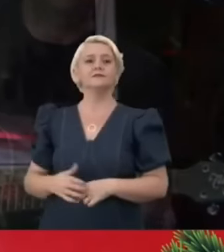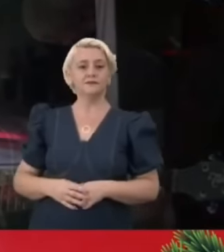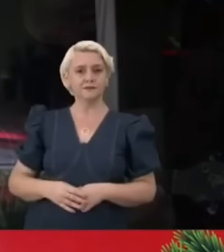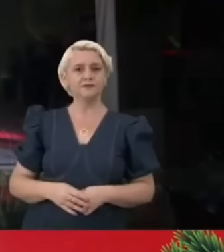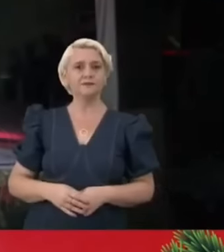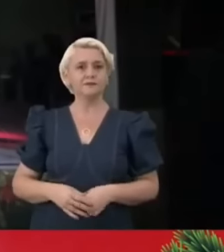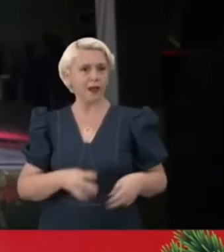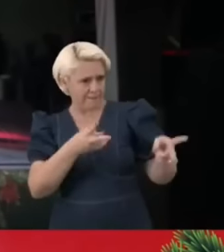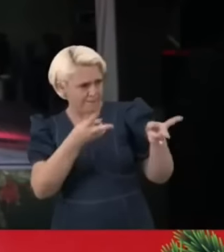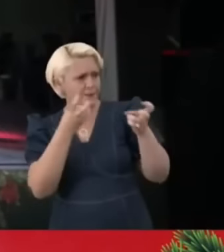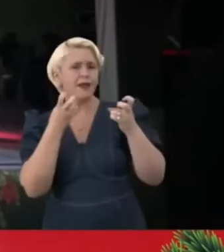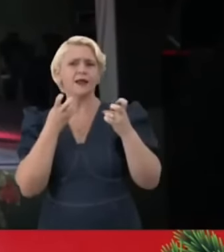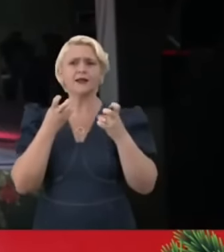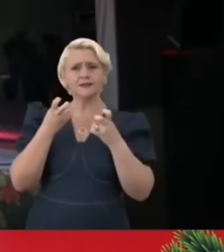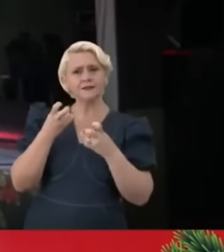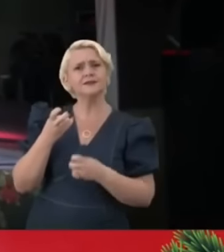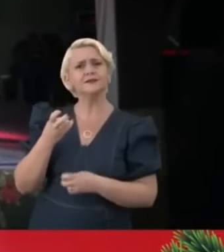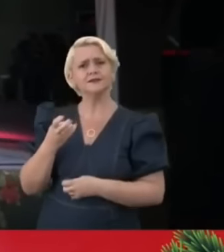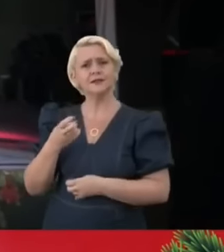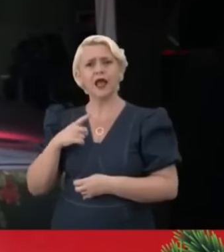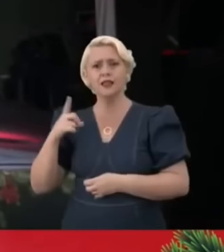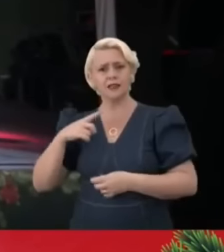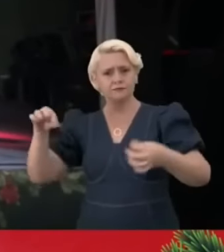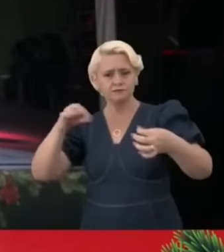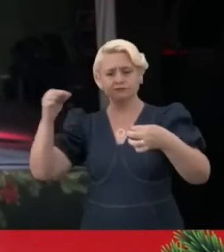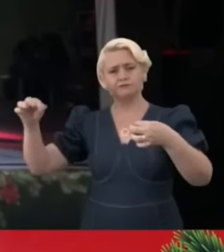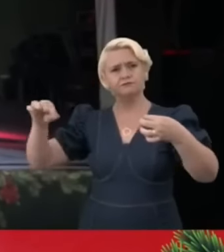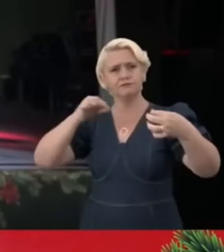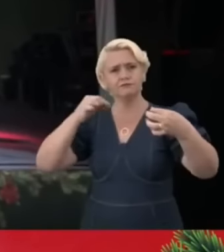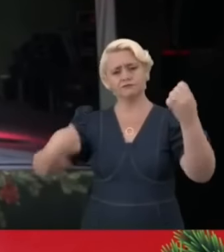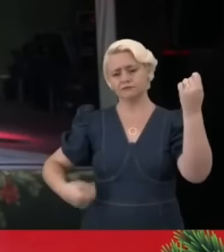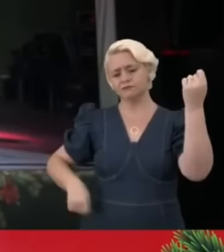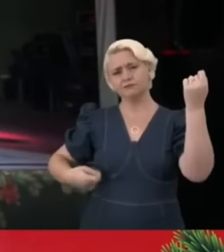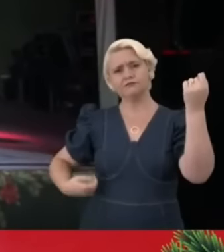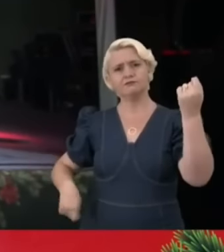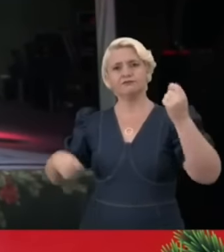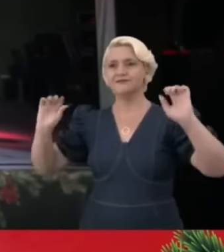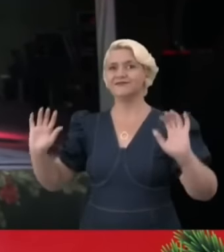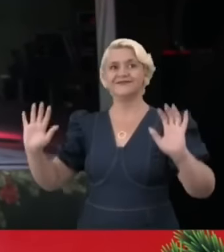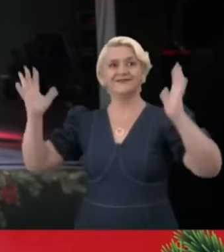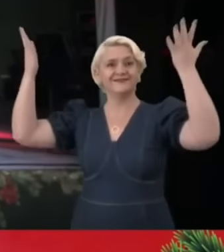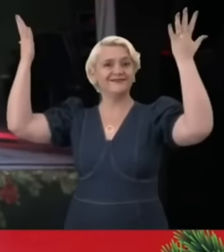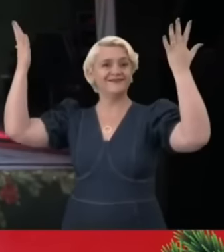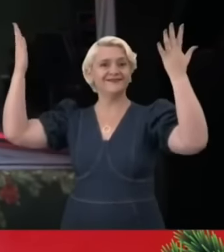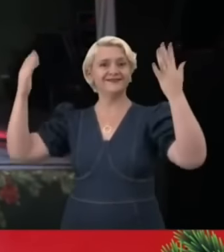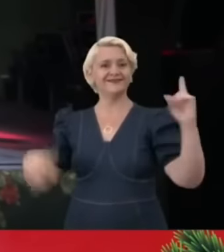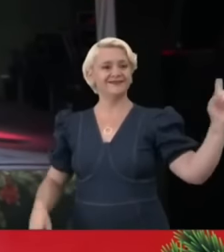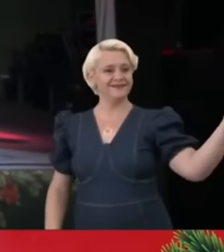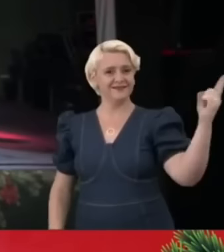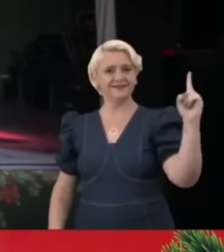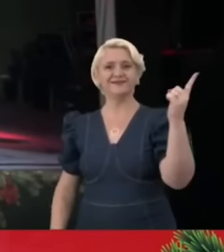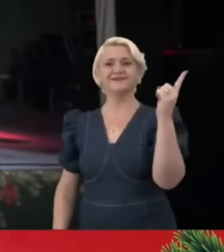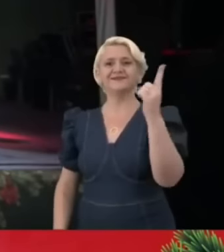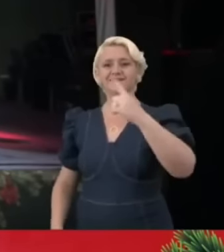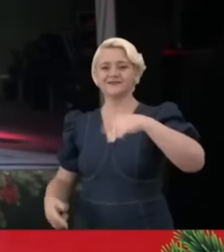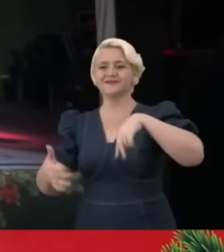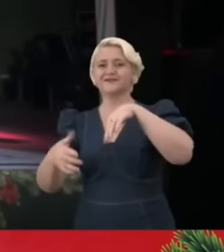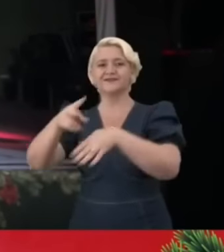Note que até a orquestra fica toda em festa quando ela sai para